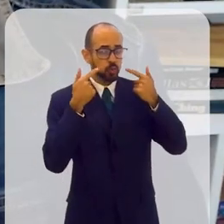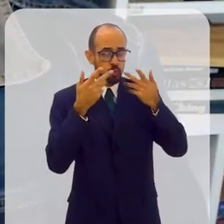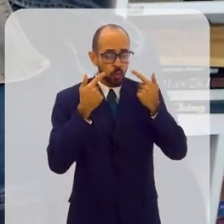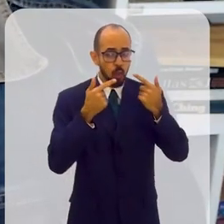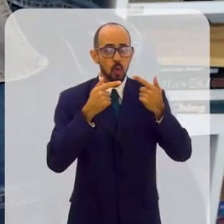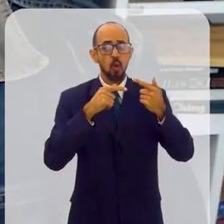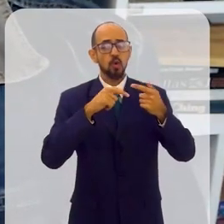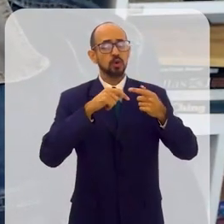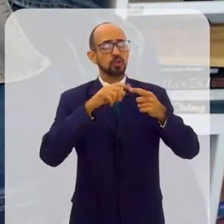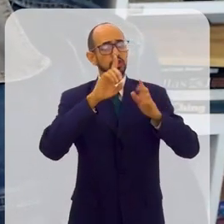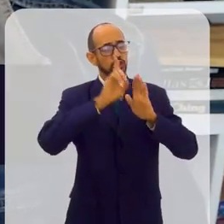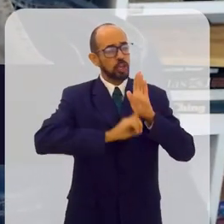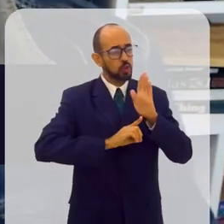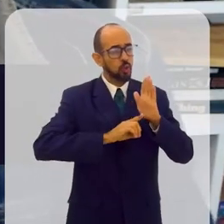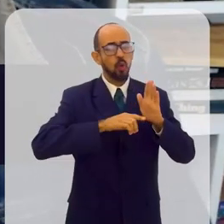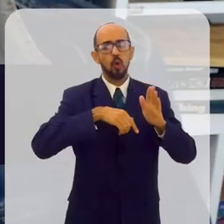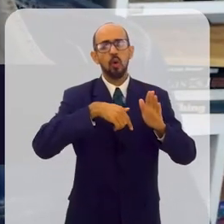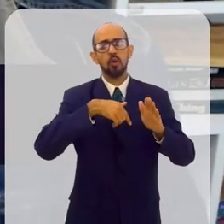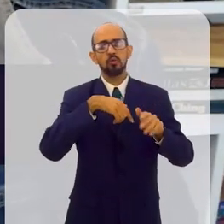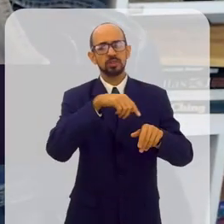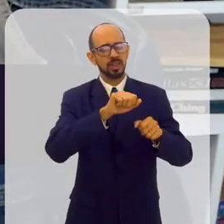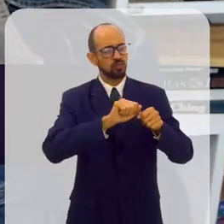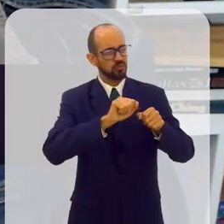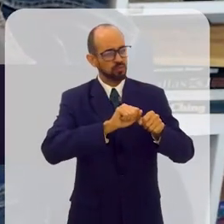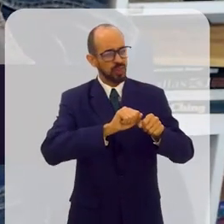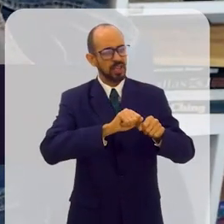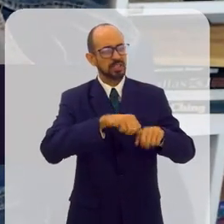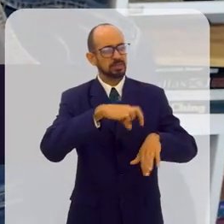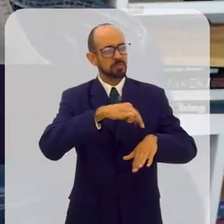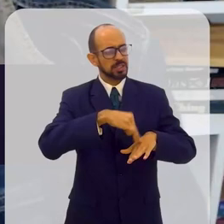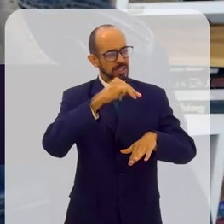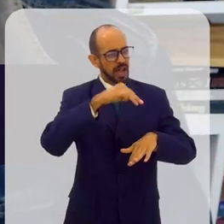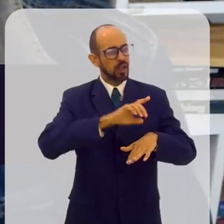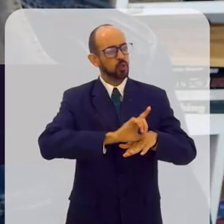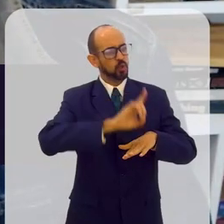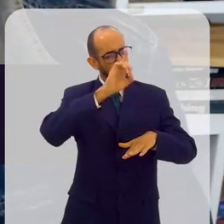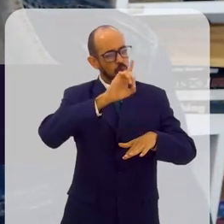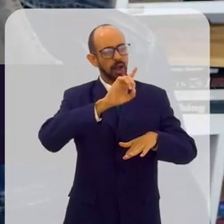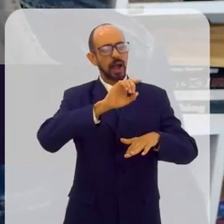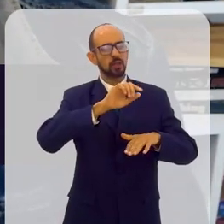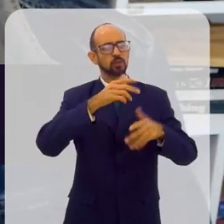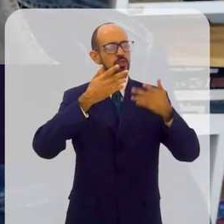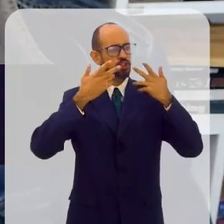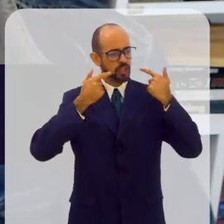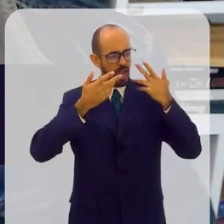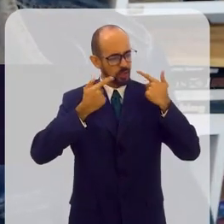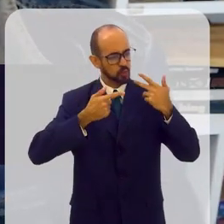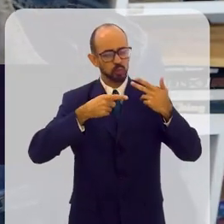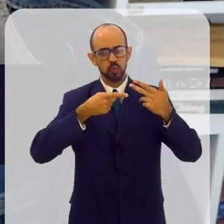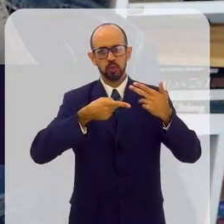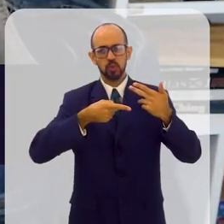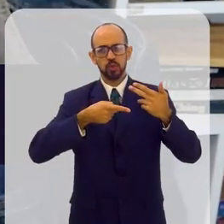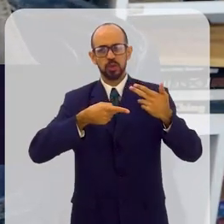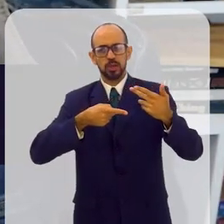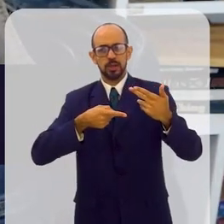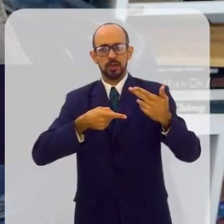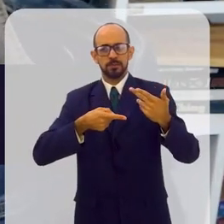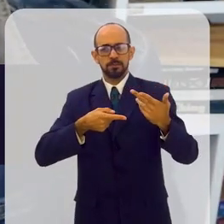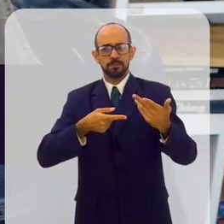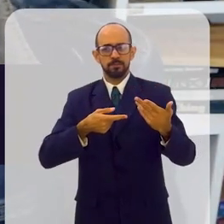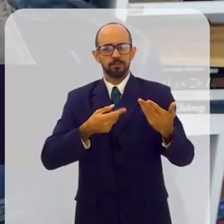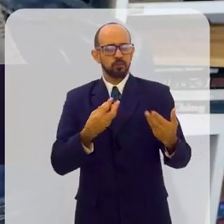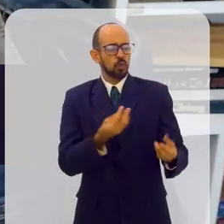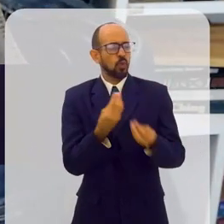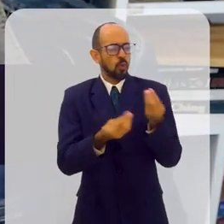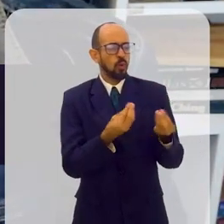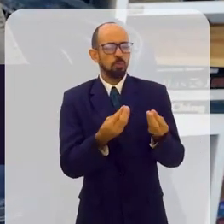ator, diretor, produtor, você também fez graduação, mestrado e doutorado em teatro, disciplinas